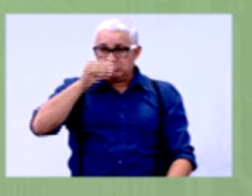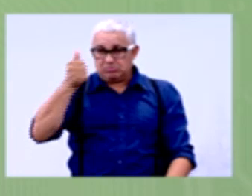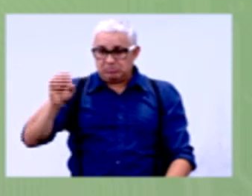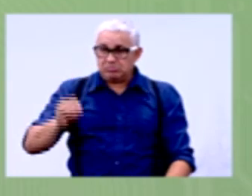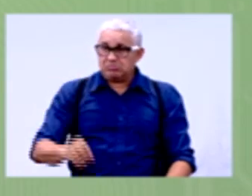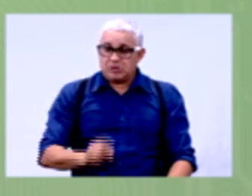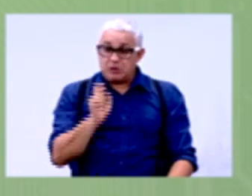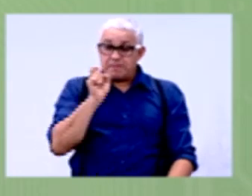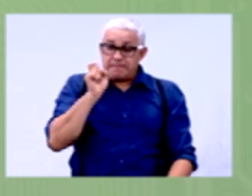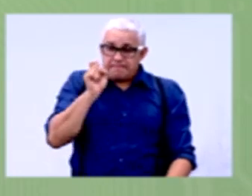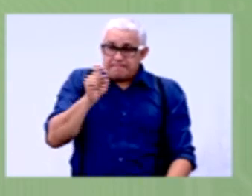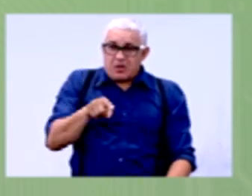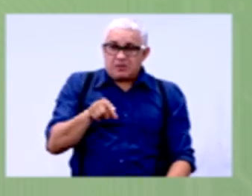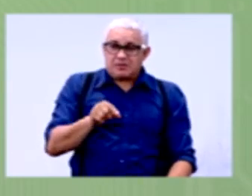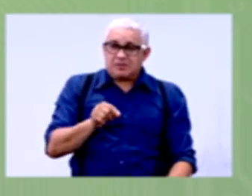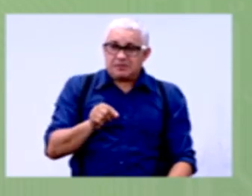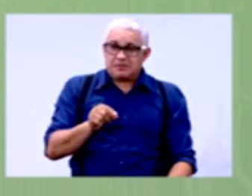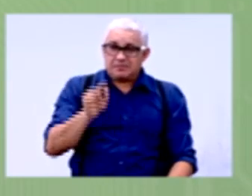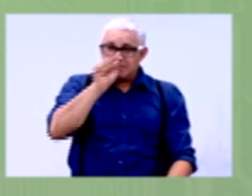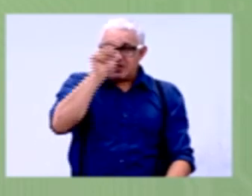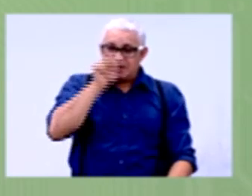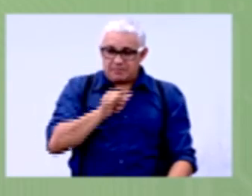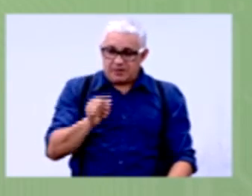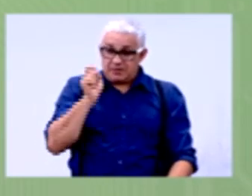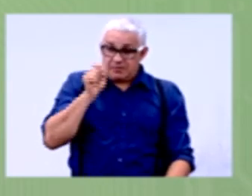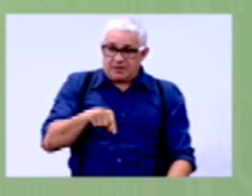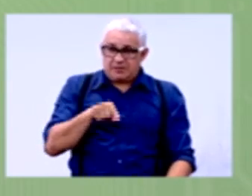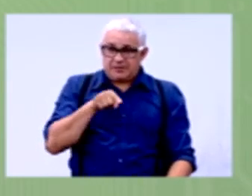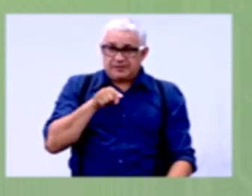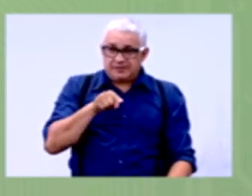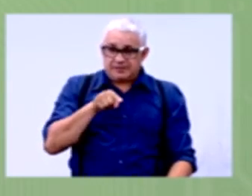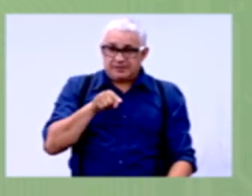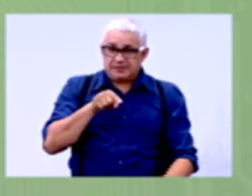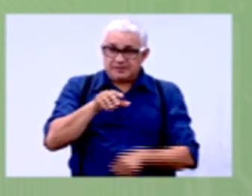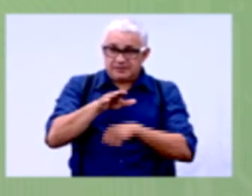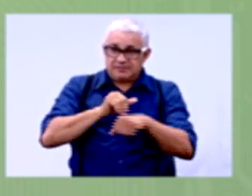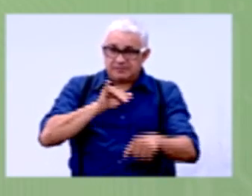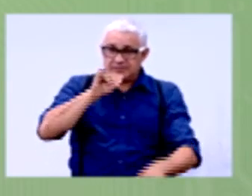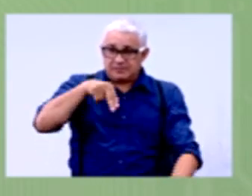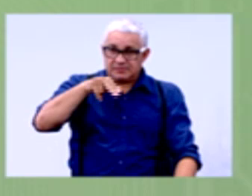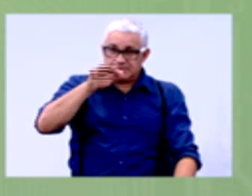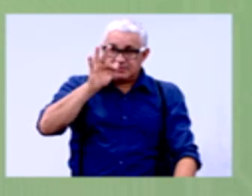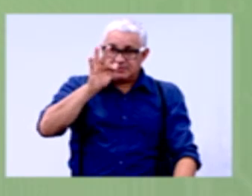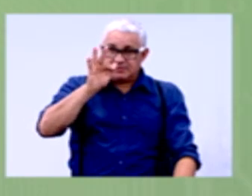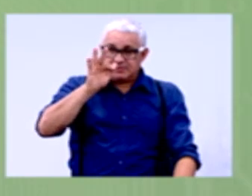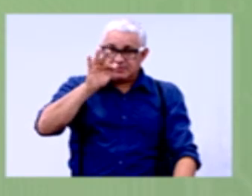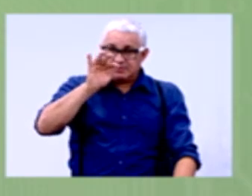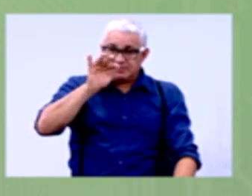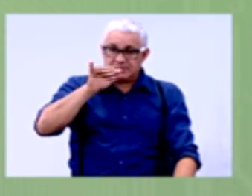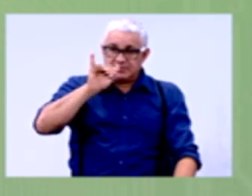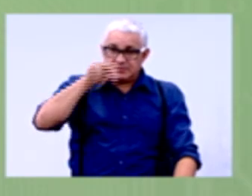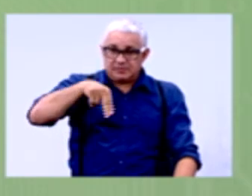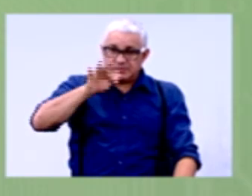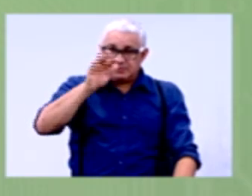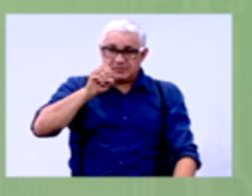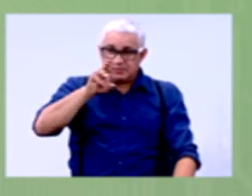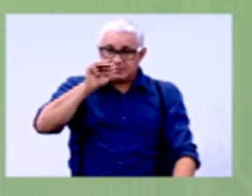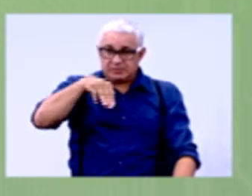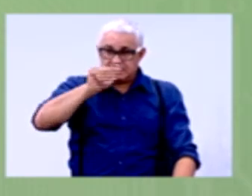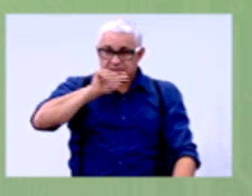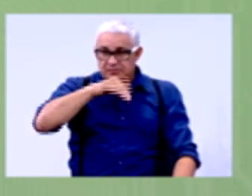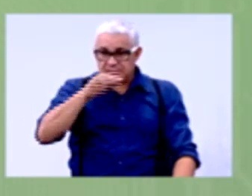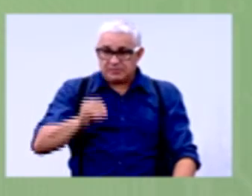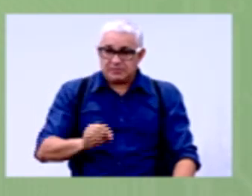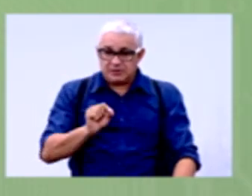do on-click, certo? A função chamar informação, ou mostrar, né? Que ela vai